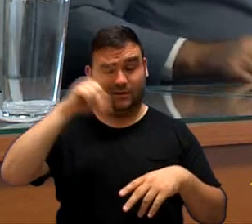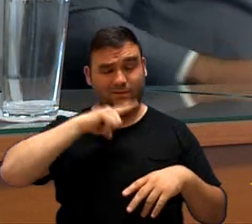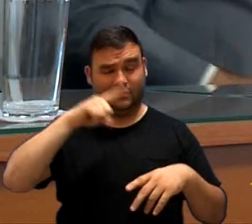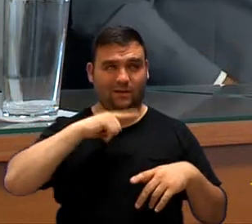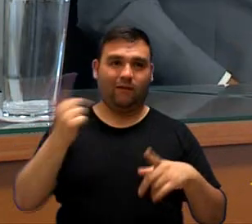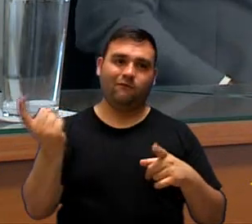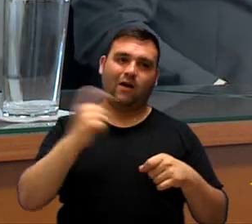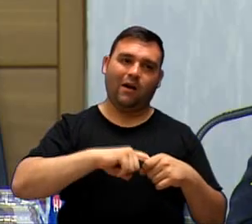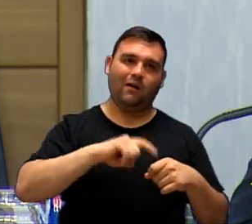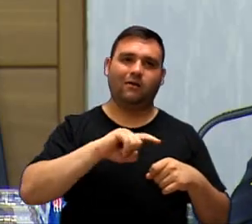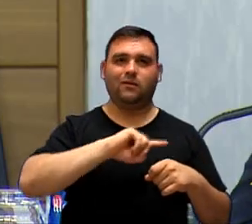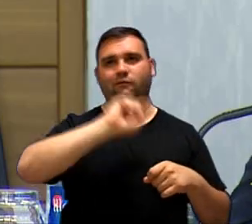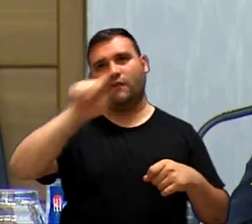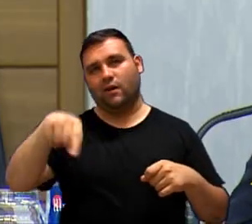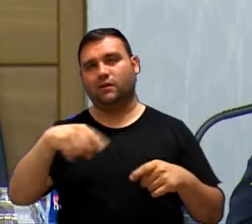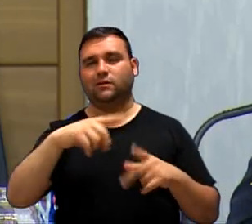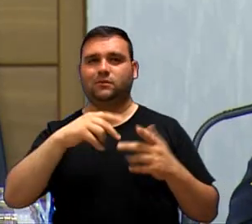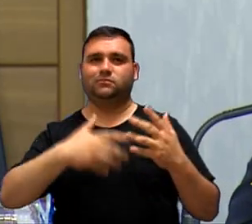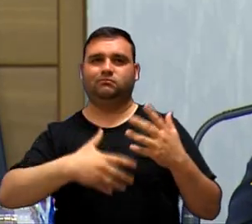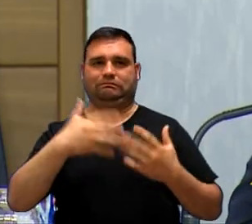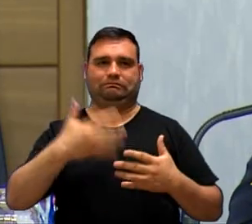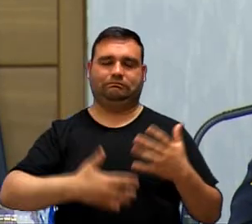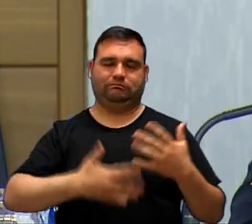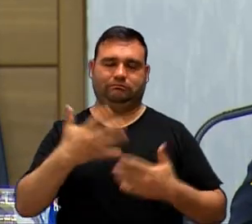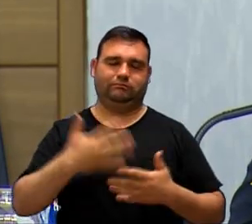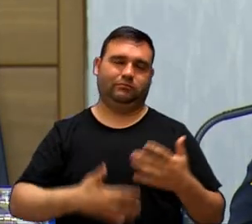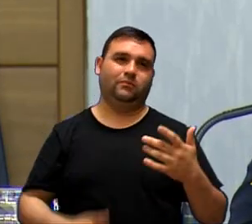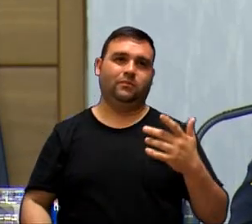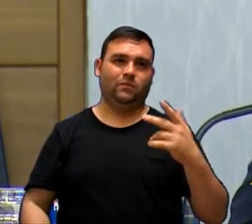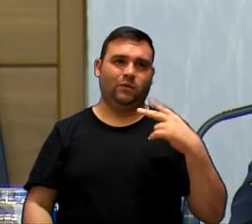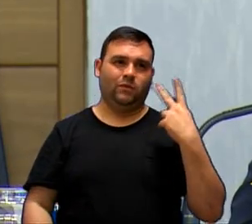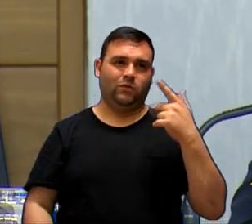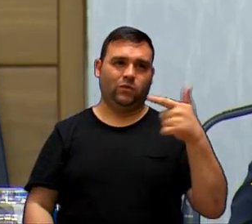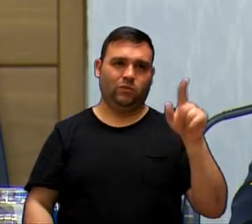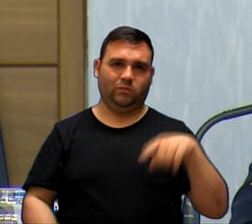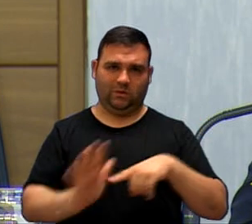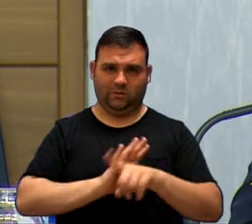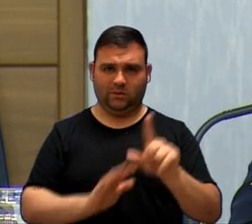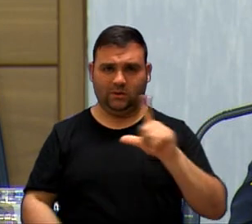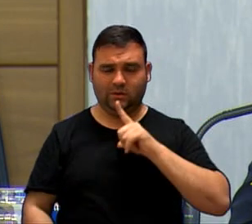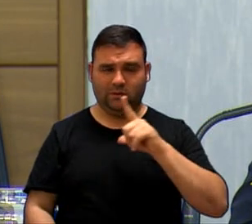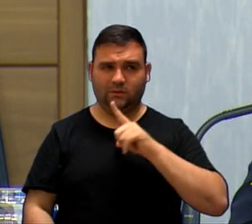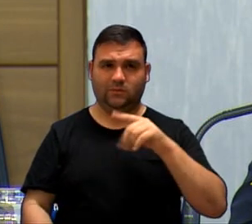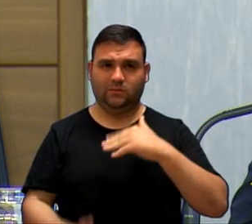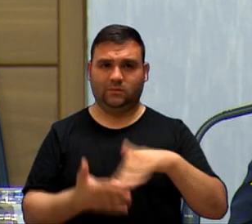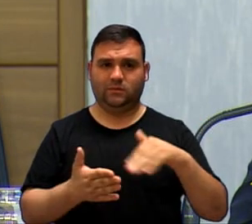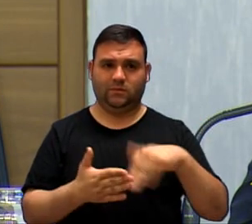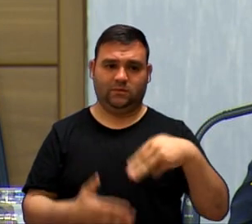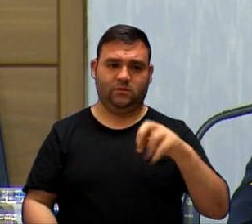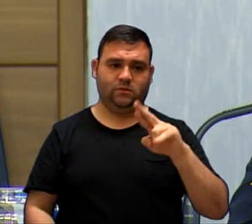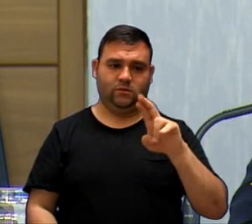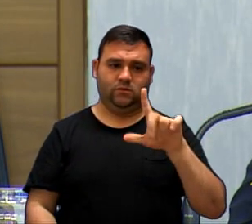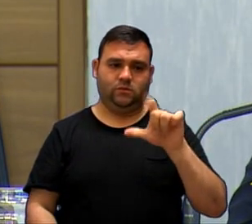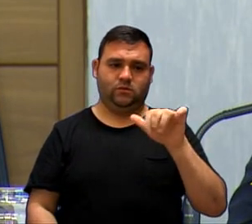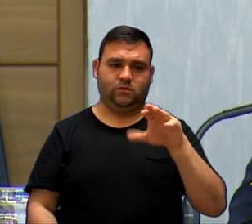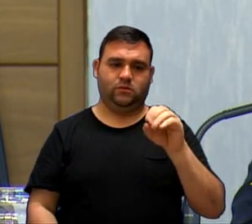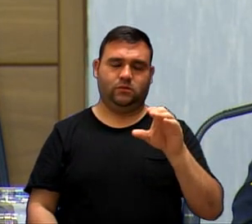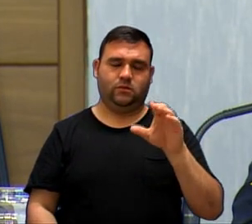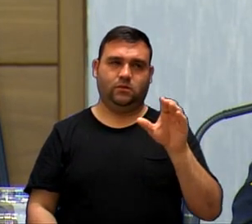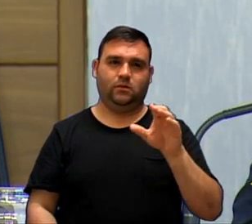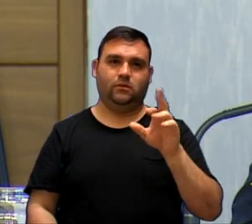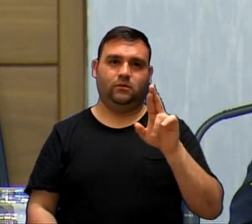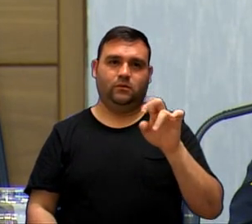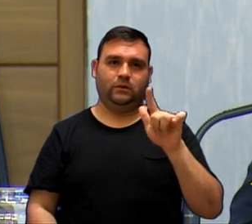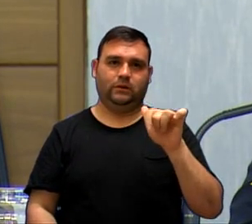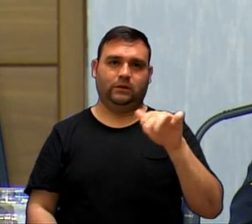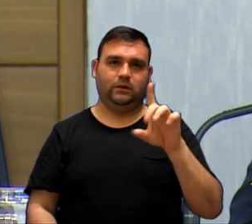e vem, e isso acaba complicando. Mais alguém tem alguma pergunta? Para o secretário Marcelo Regalado, secretário municipal